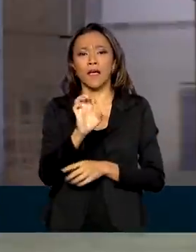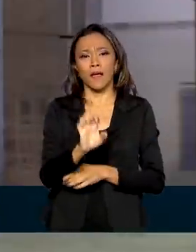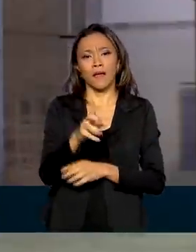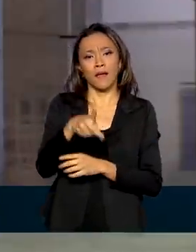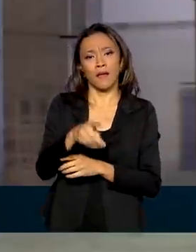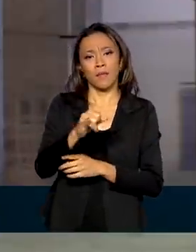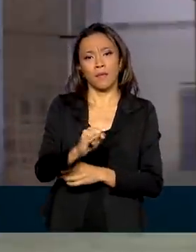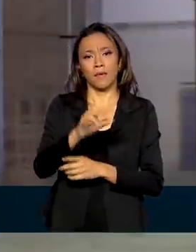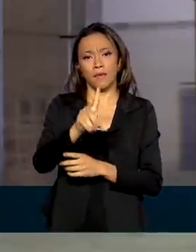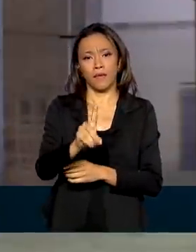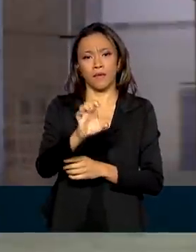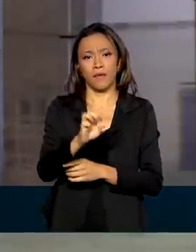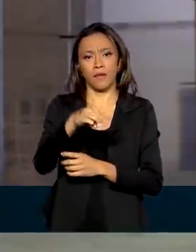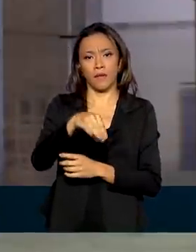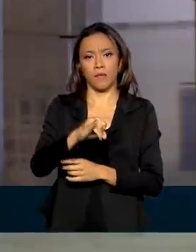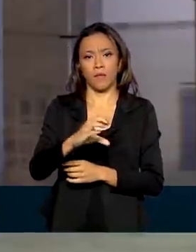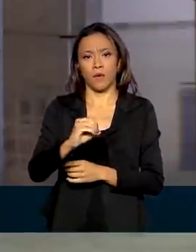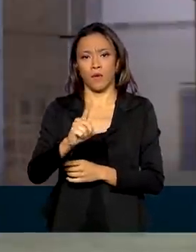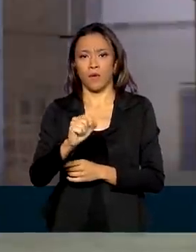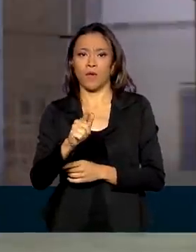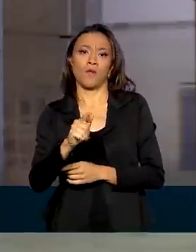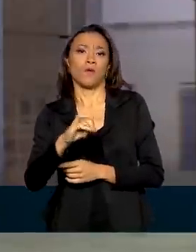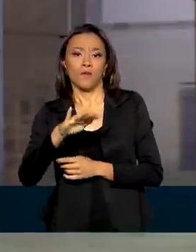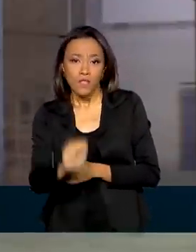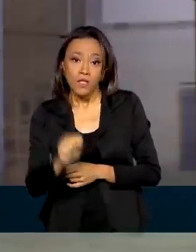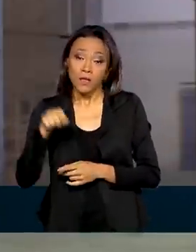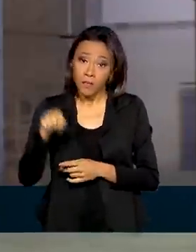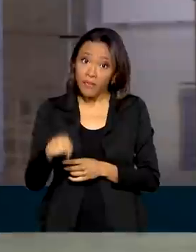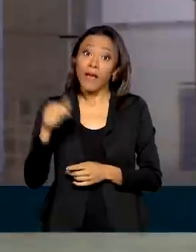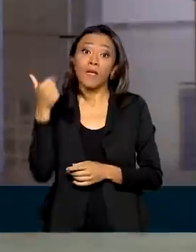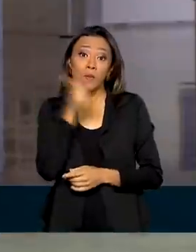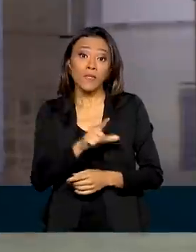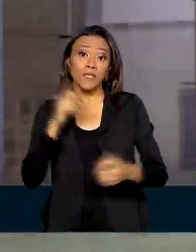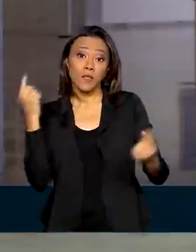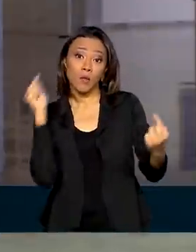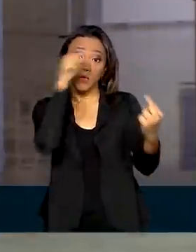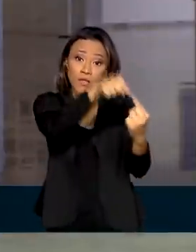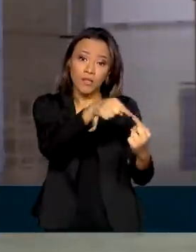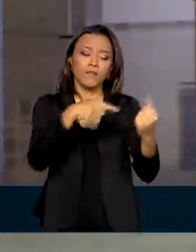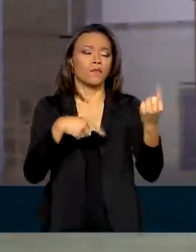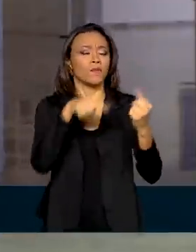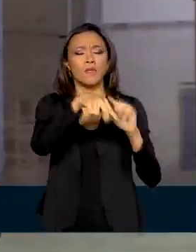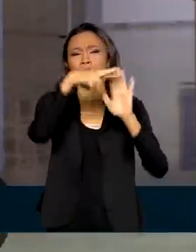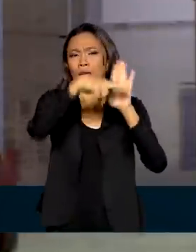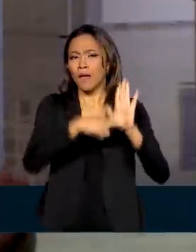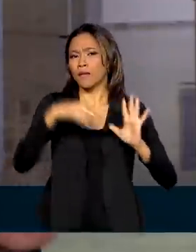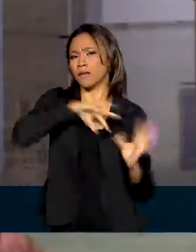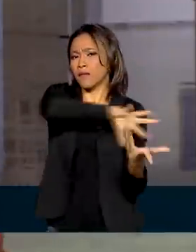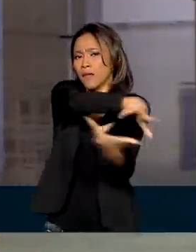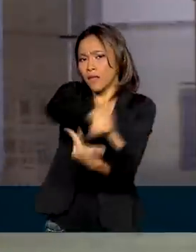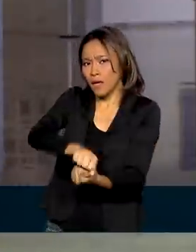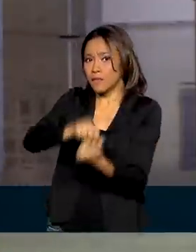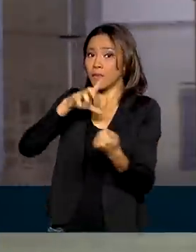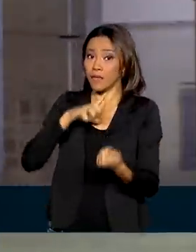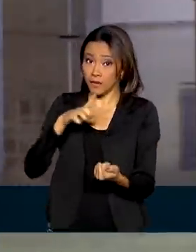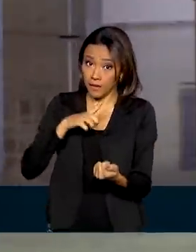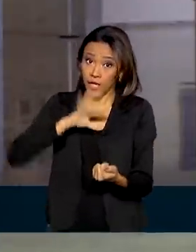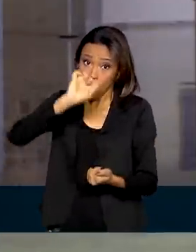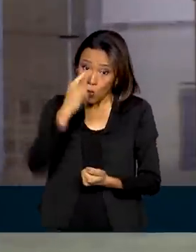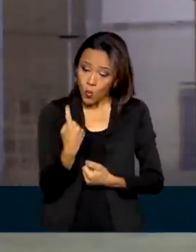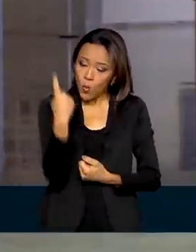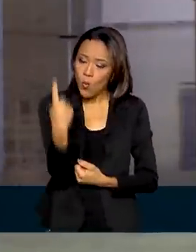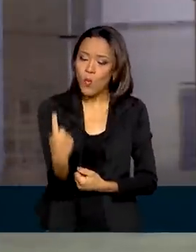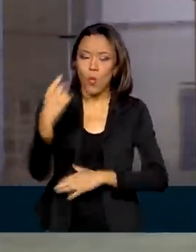vai ultrapassar a meta do Regulamento Sanitário Internacional de ter um epidemiologista para cada 200 mil habitantes.